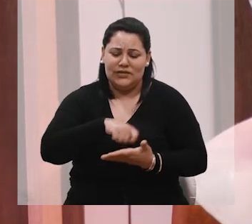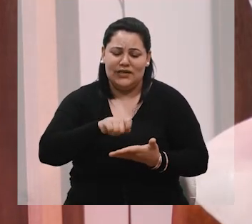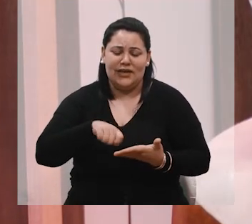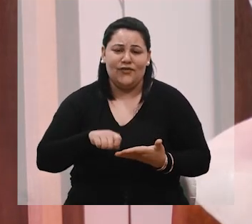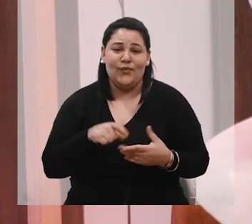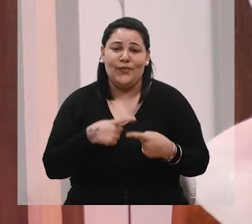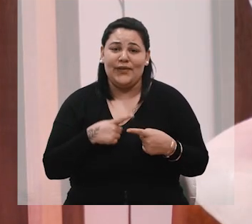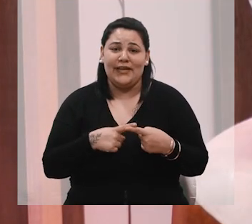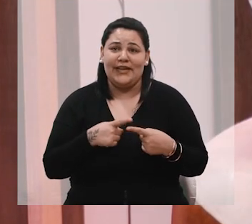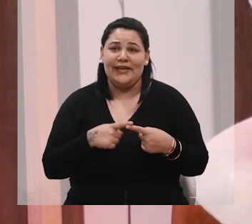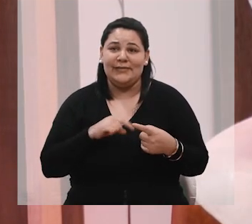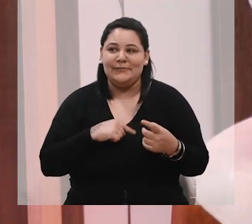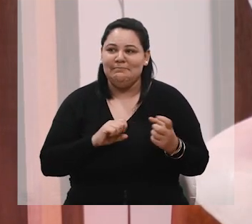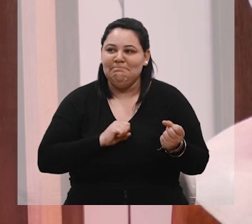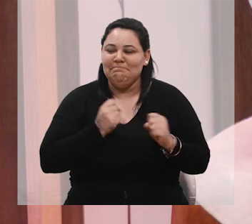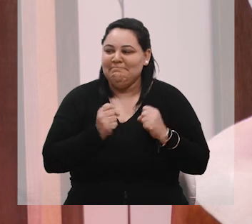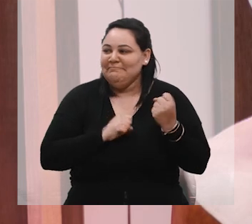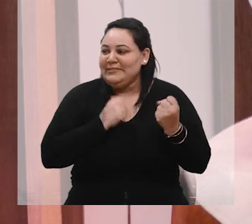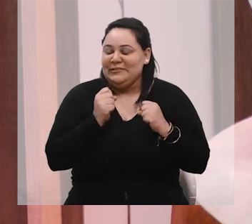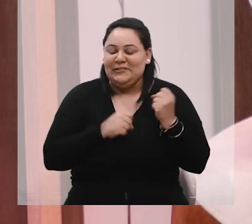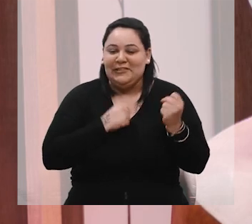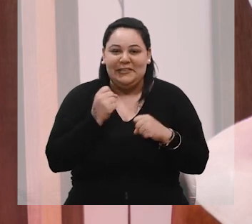assim, humana.